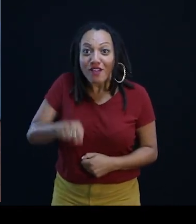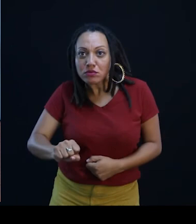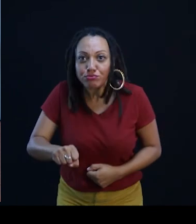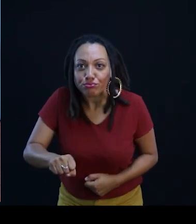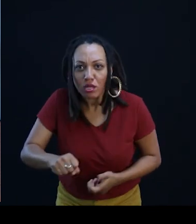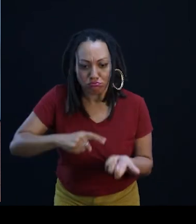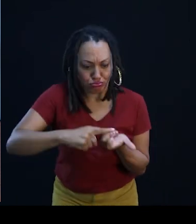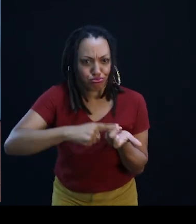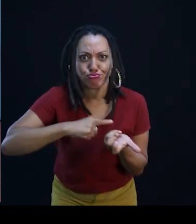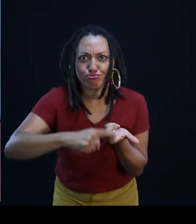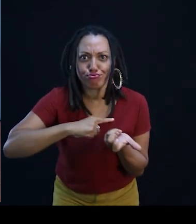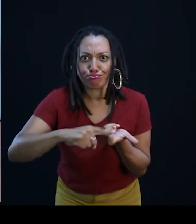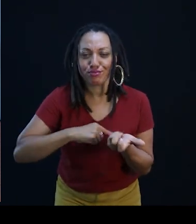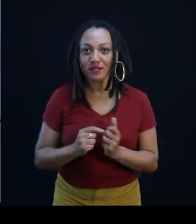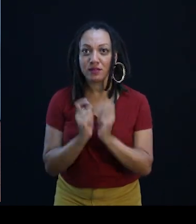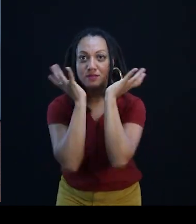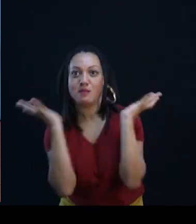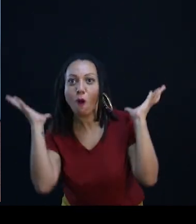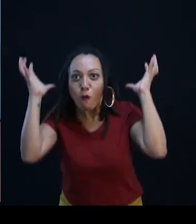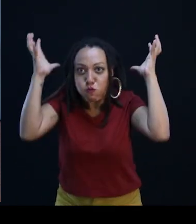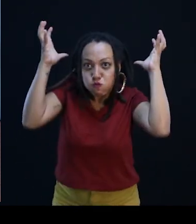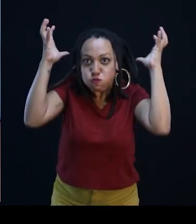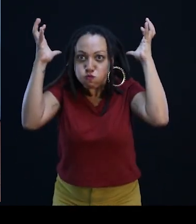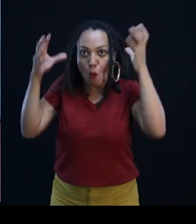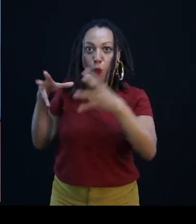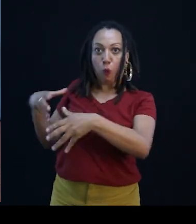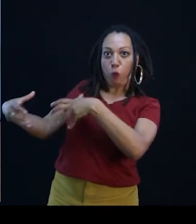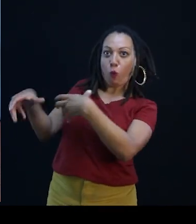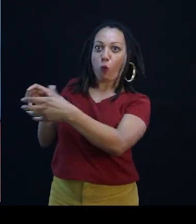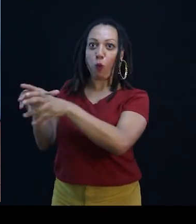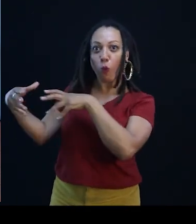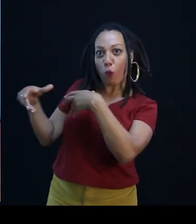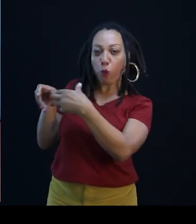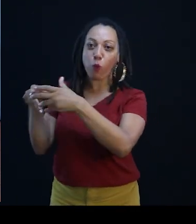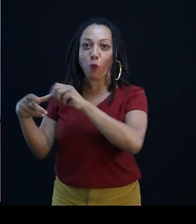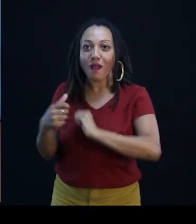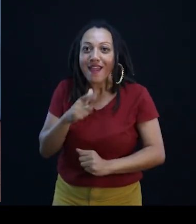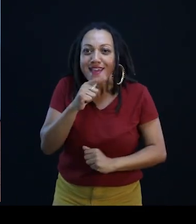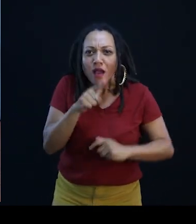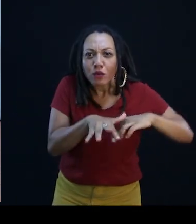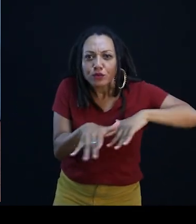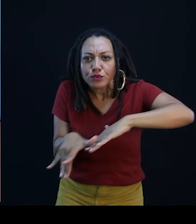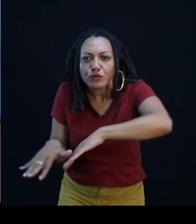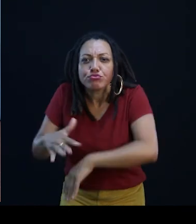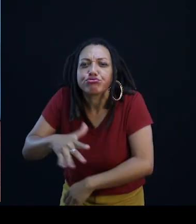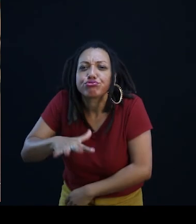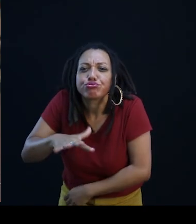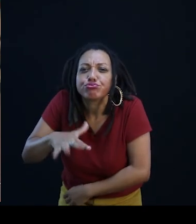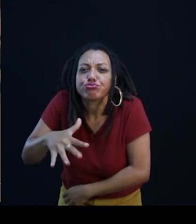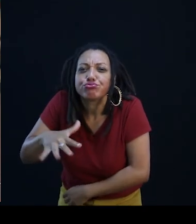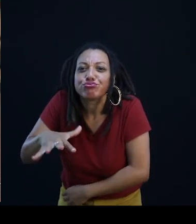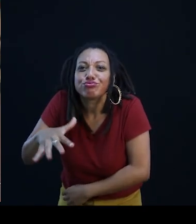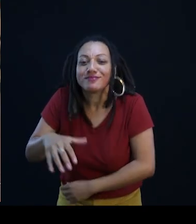uma velhinha assim, com a trouxa desse tamanho e a água